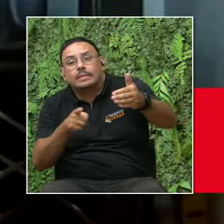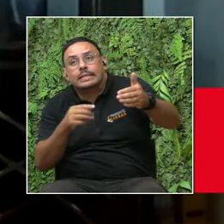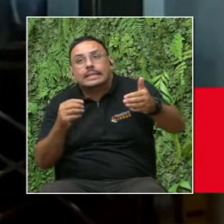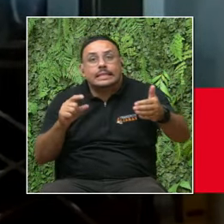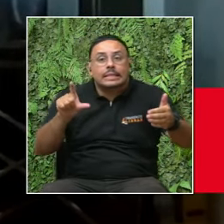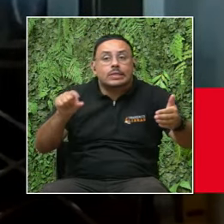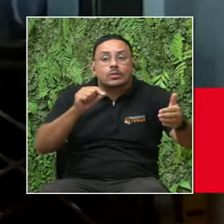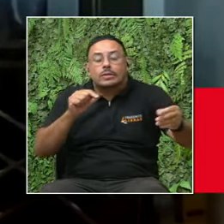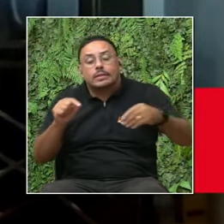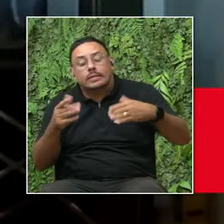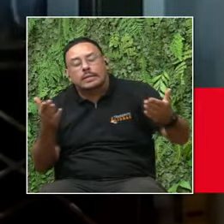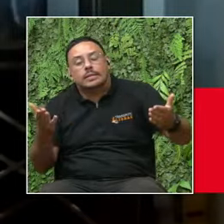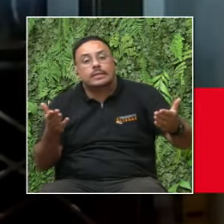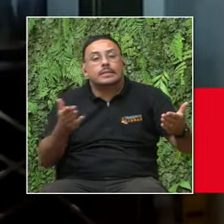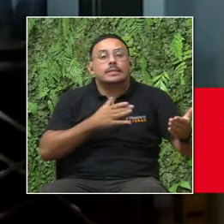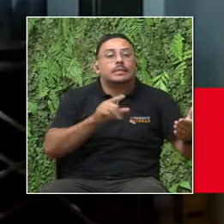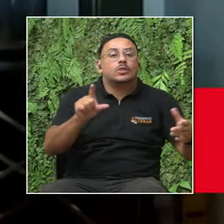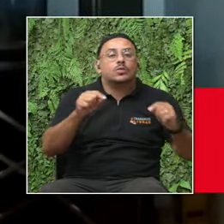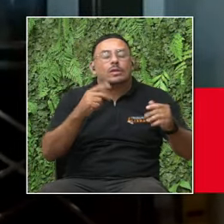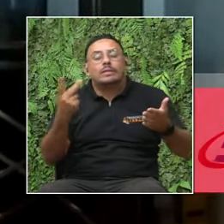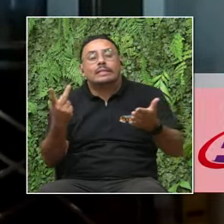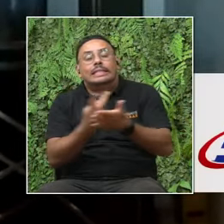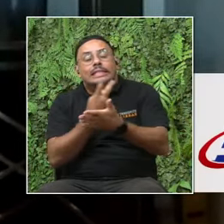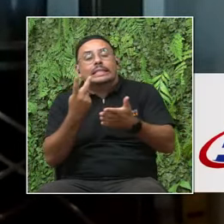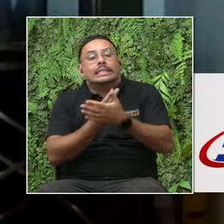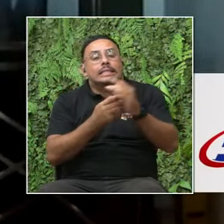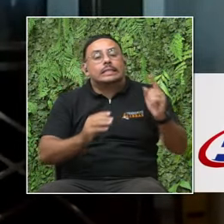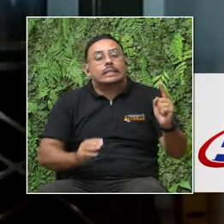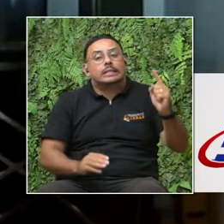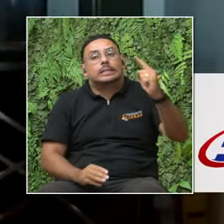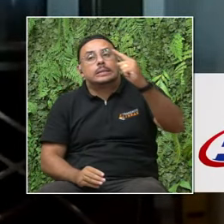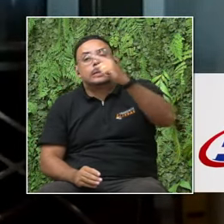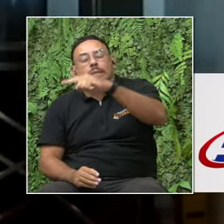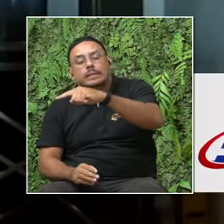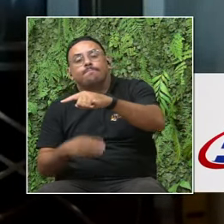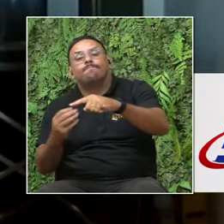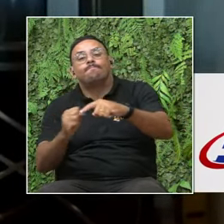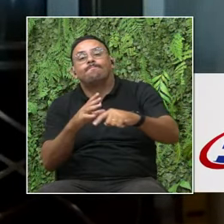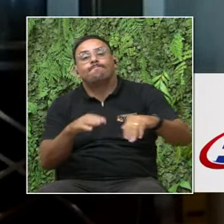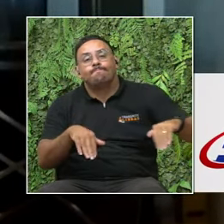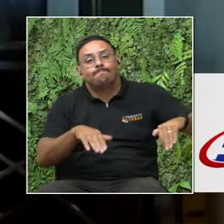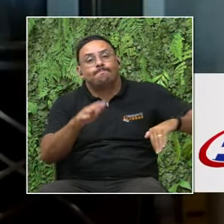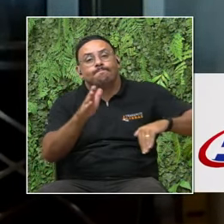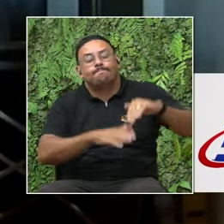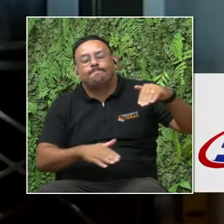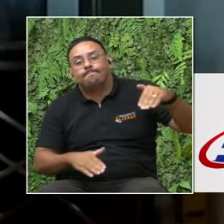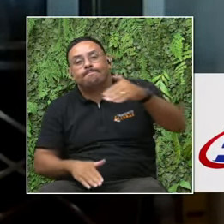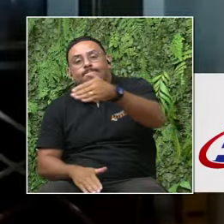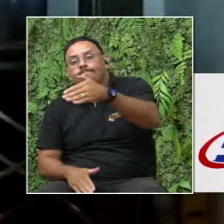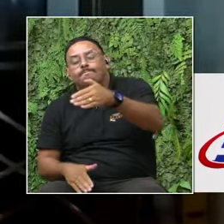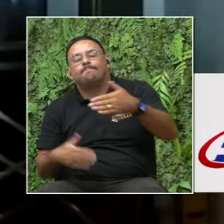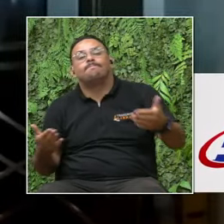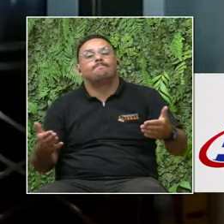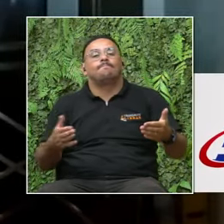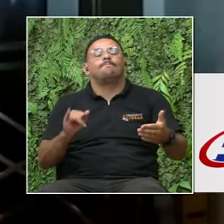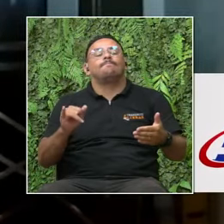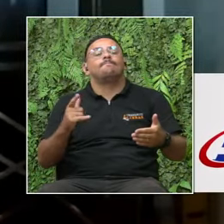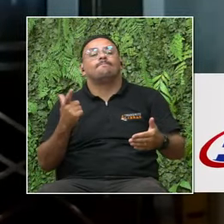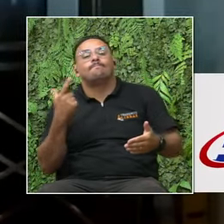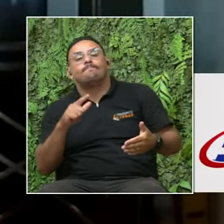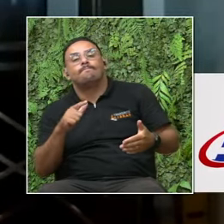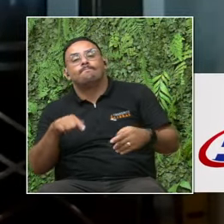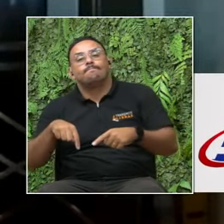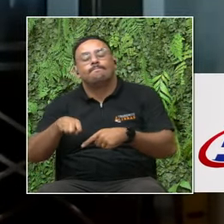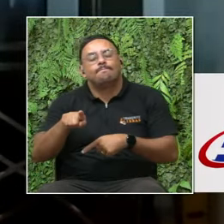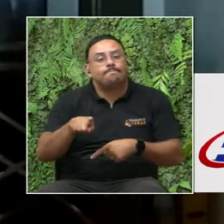decisão para mim ele toma a a pior decisão que é um cruzamento de bola aérea ao invés de chutar cruzado para o meio da área para ver se a bola bate em